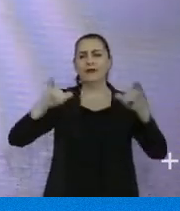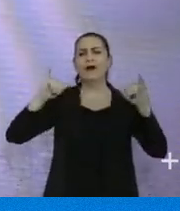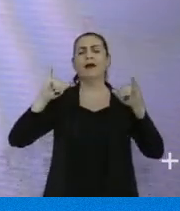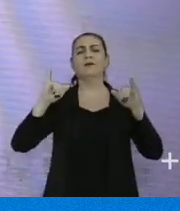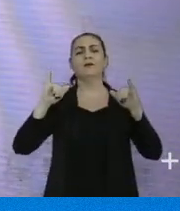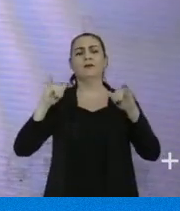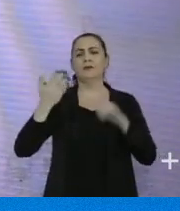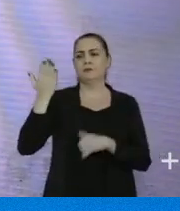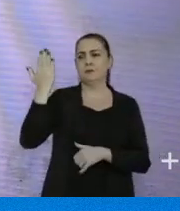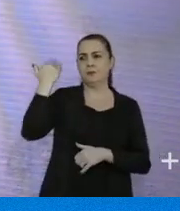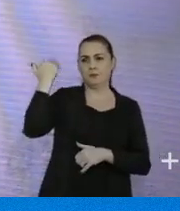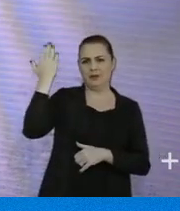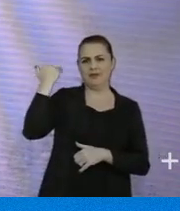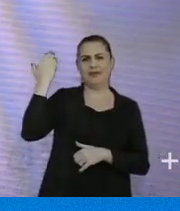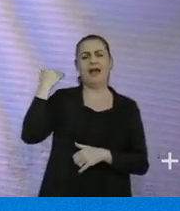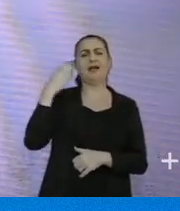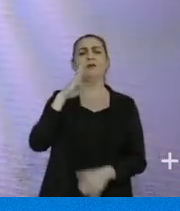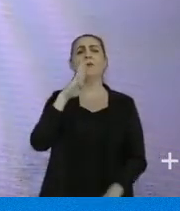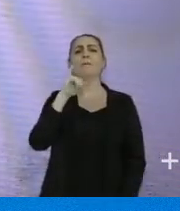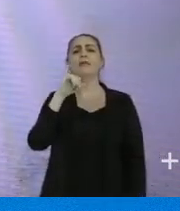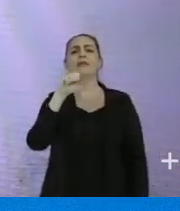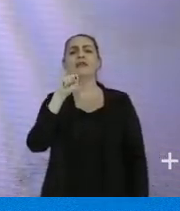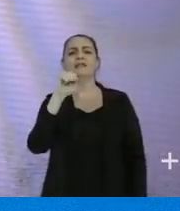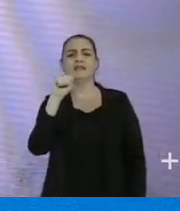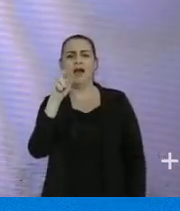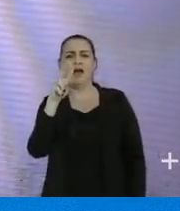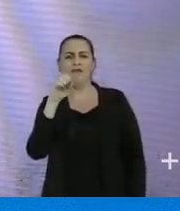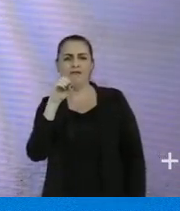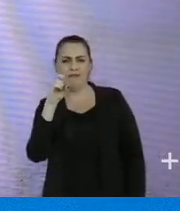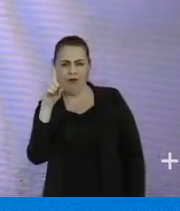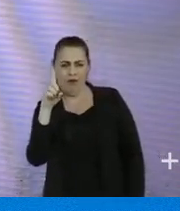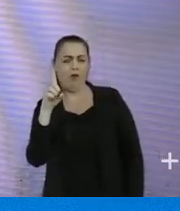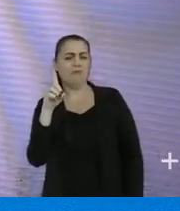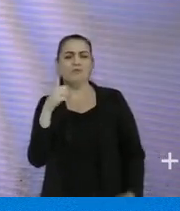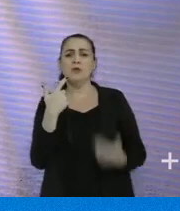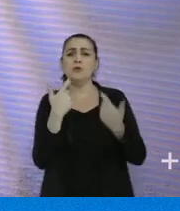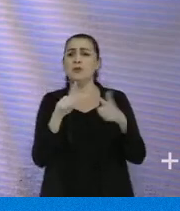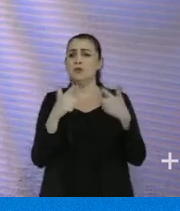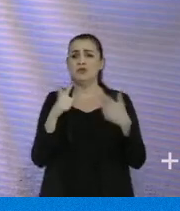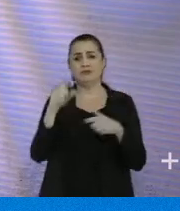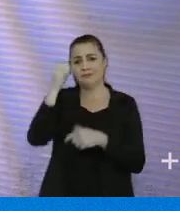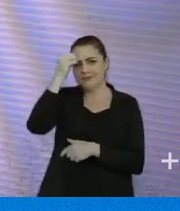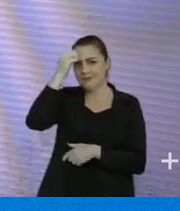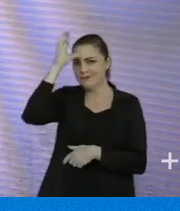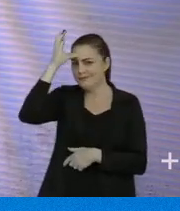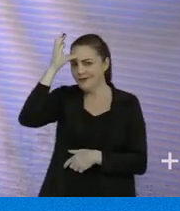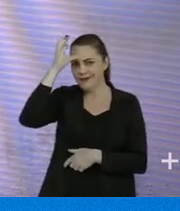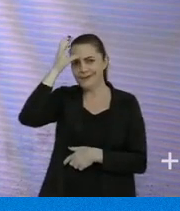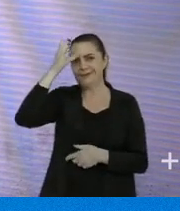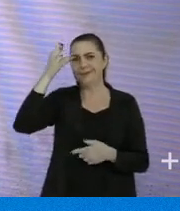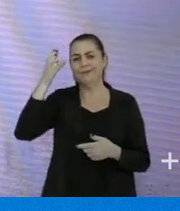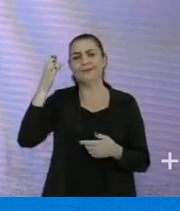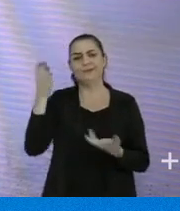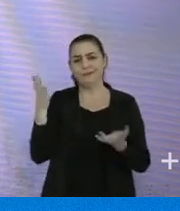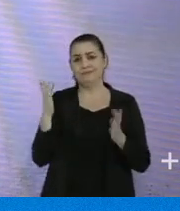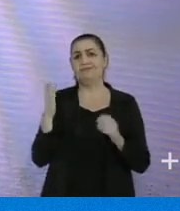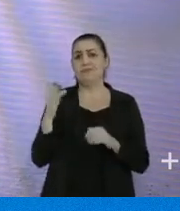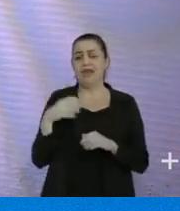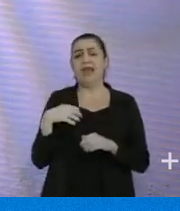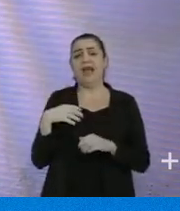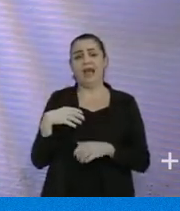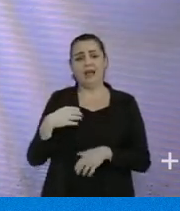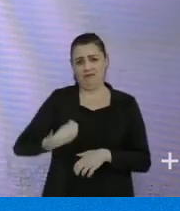bisavós, a gente não tinha esse conhecimento, então elas, mesmo as que viviam mais, acabavam sem andar, porque o exercício